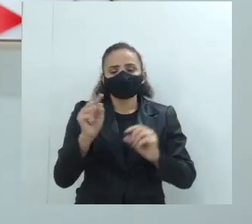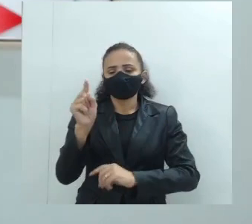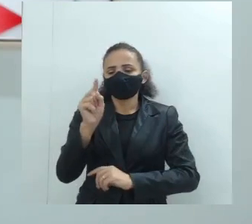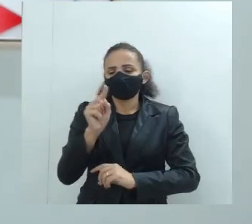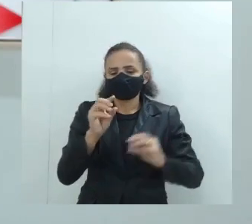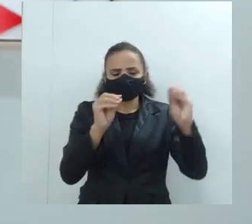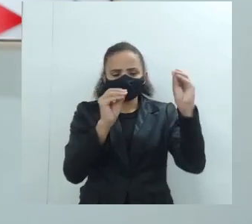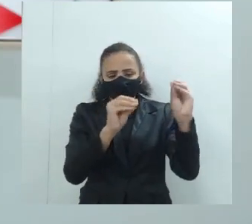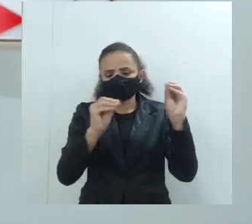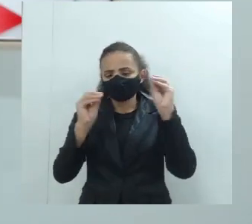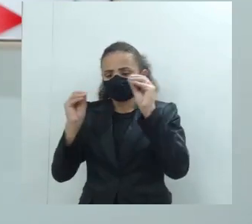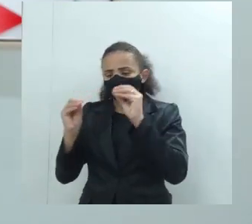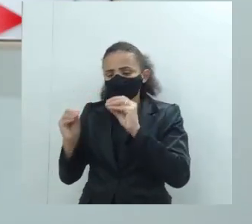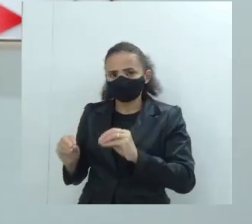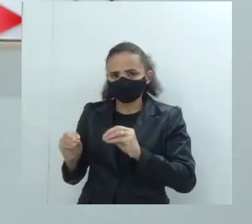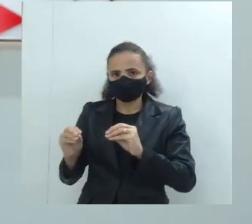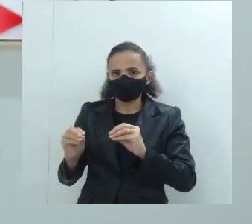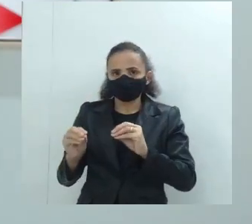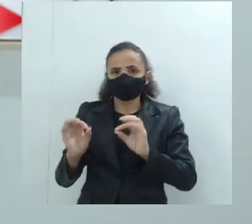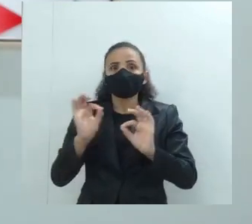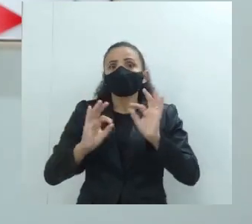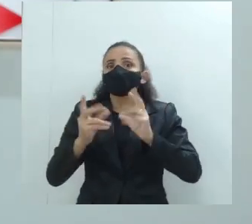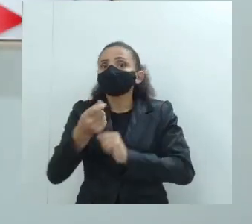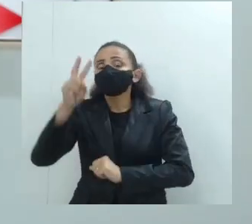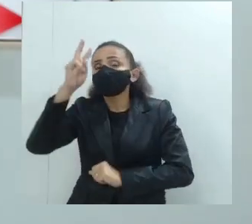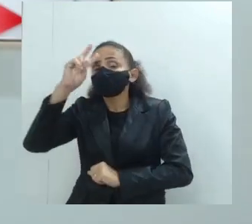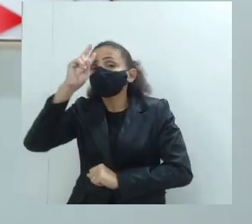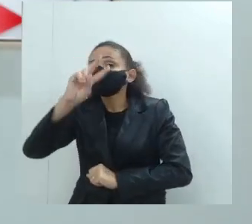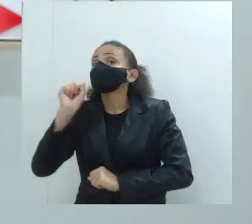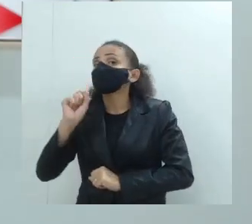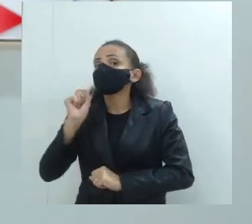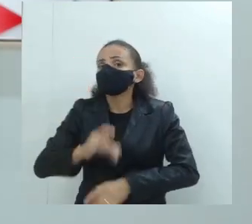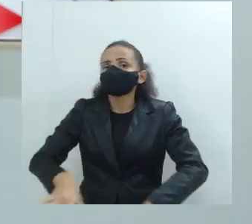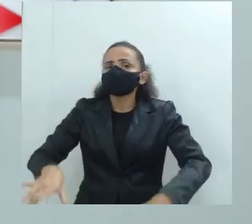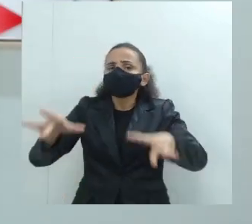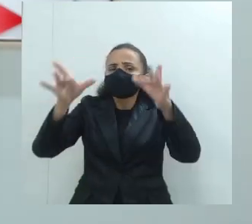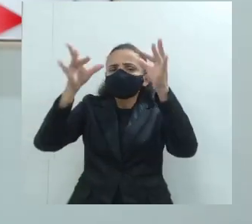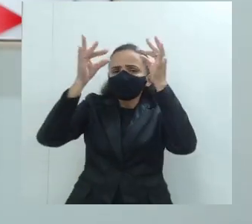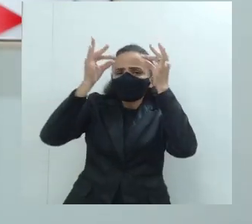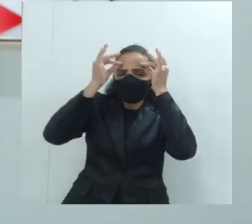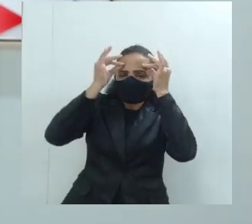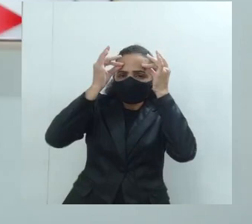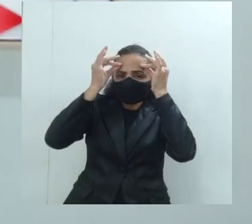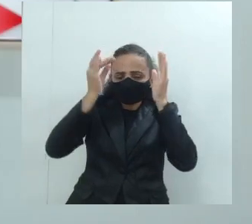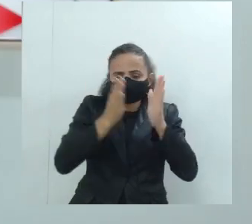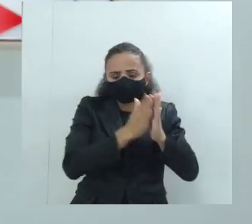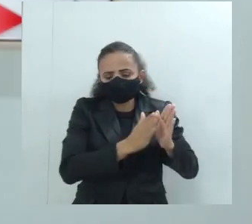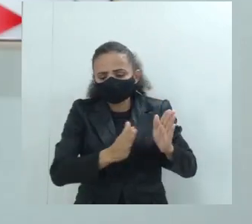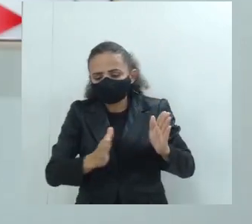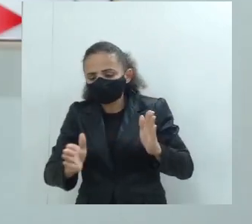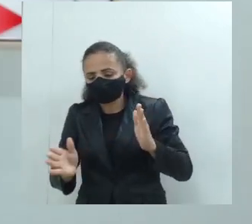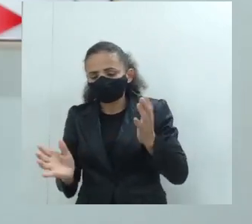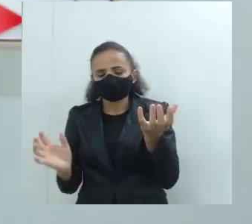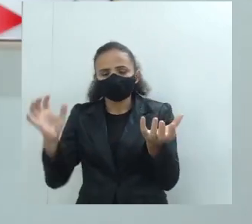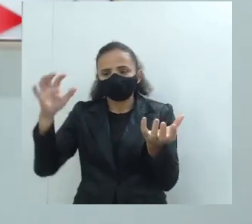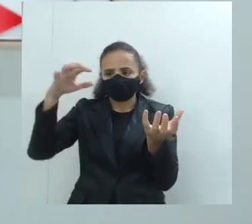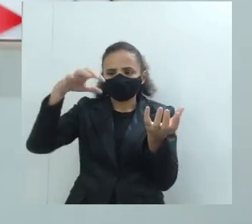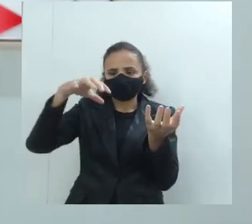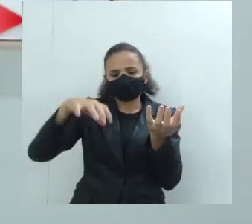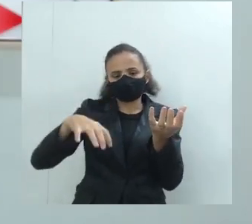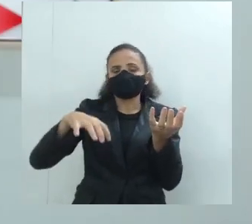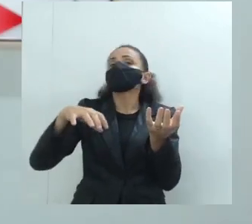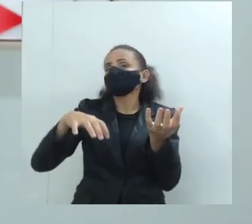uma translação. Como é que você vai lembrar disso? Taj Mahal, você vai lembrar também da cúpula lá